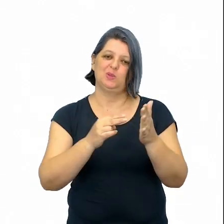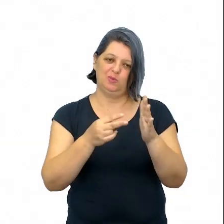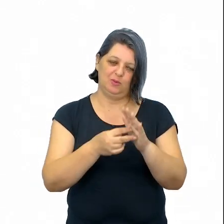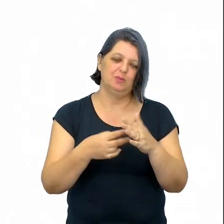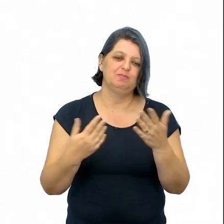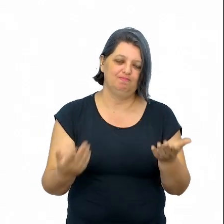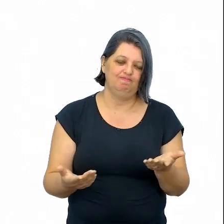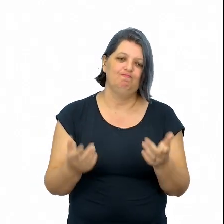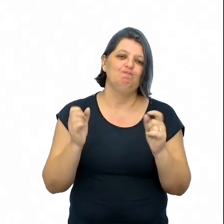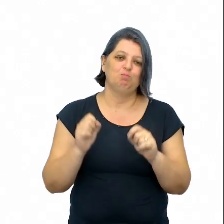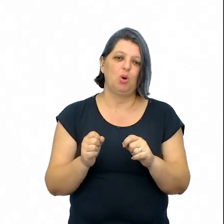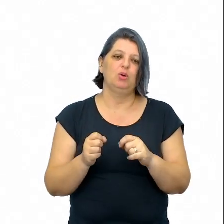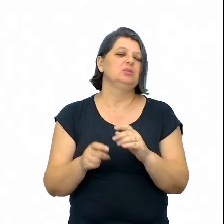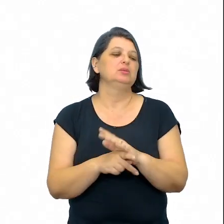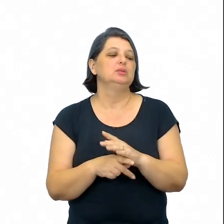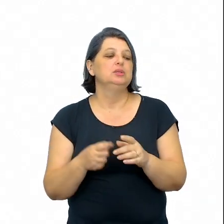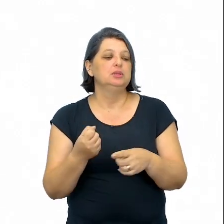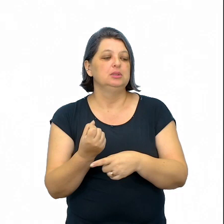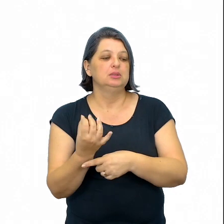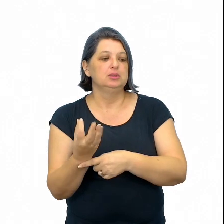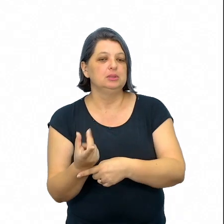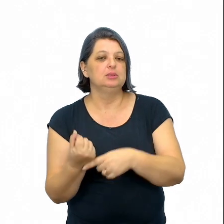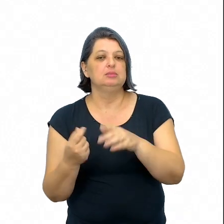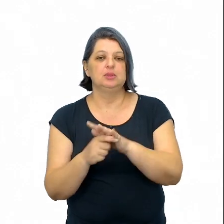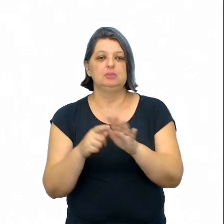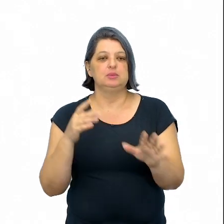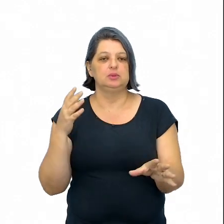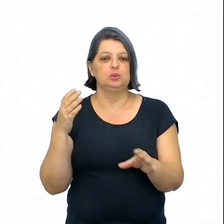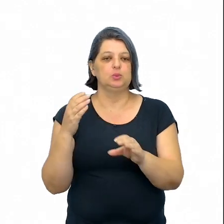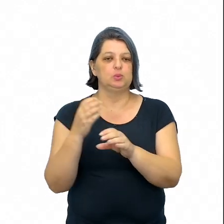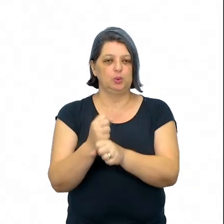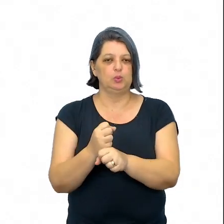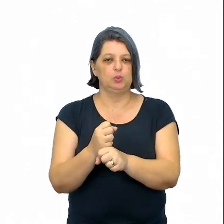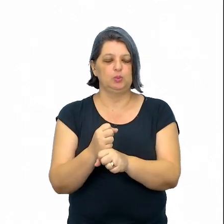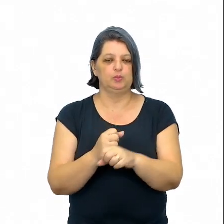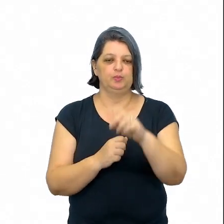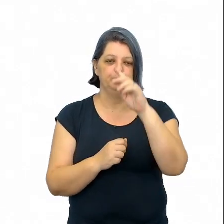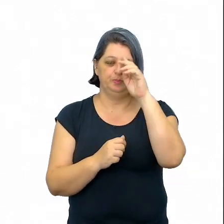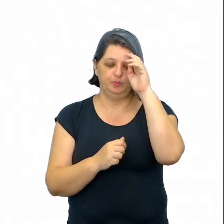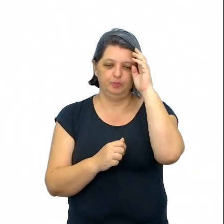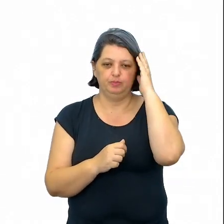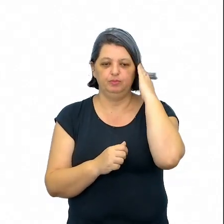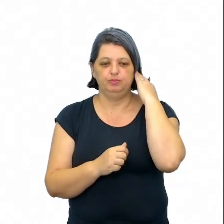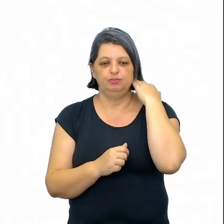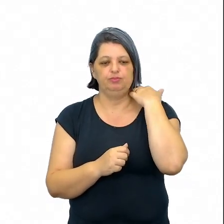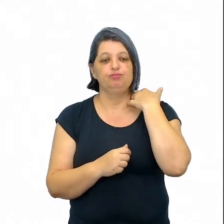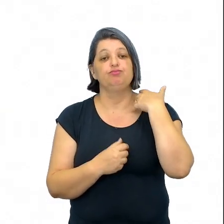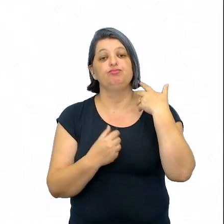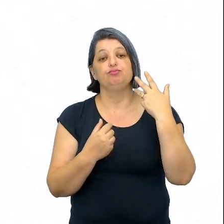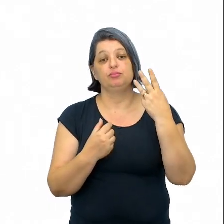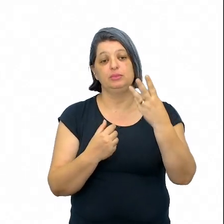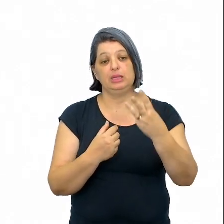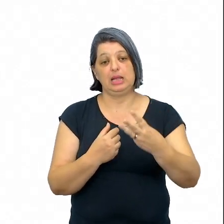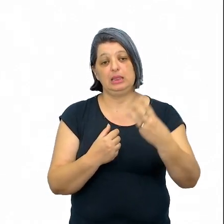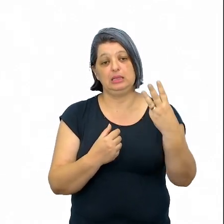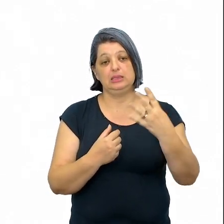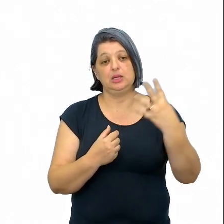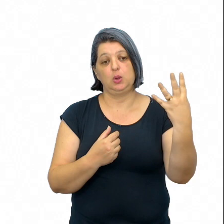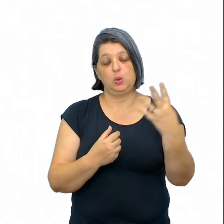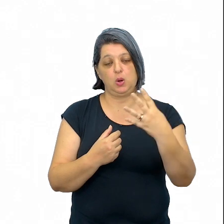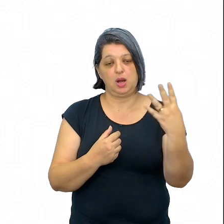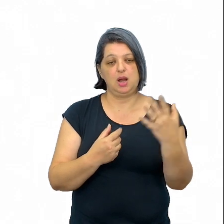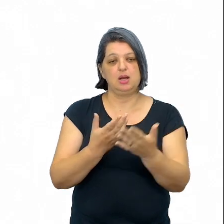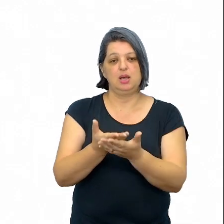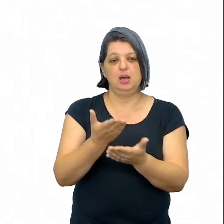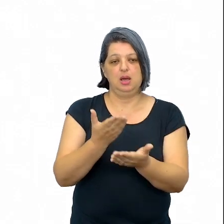operador, pode ser uma razão, pode ser parte todo. Tudo bem? Então vamos lá. Na terceira e quarta aula, diversos